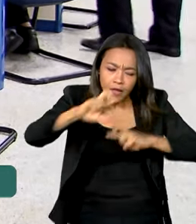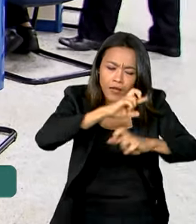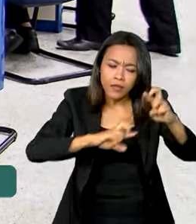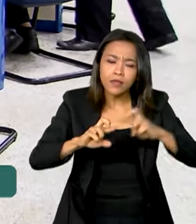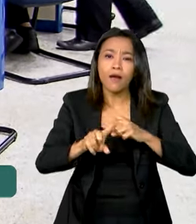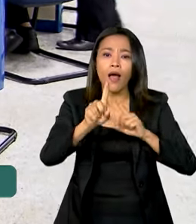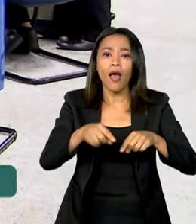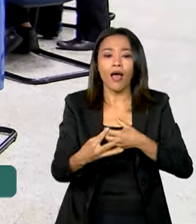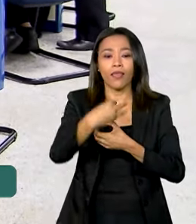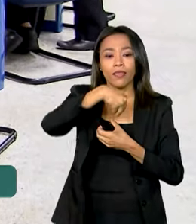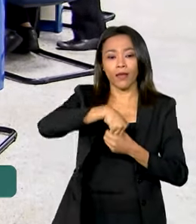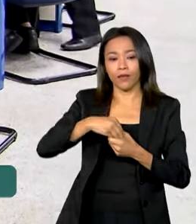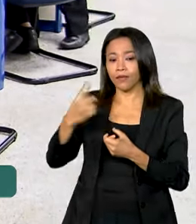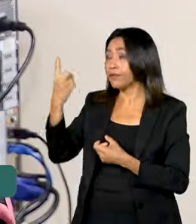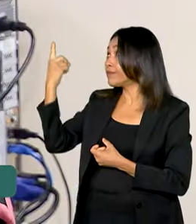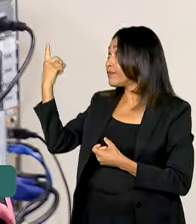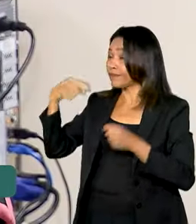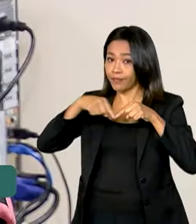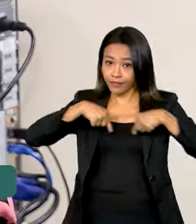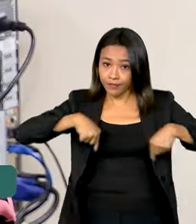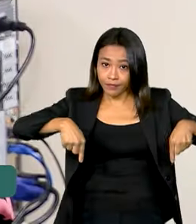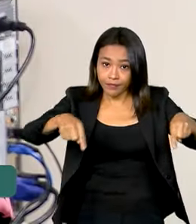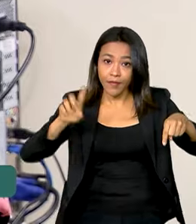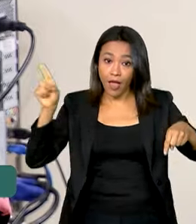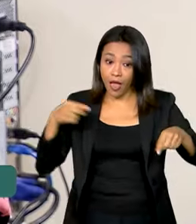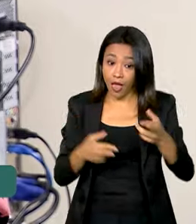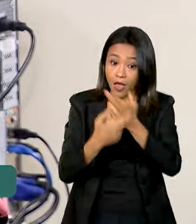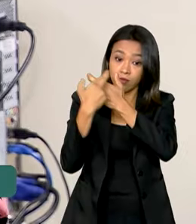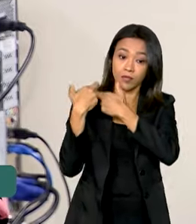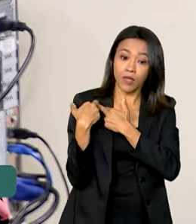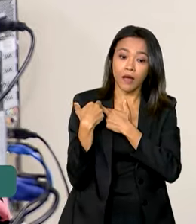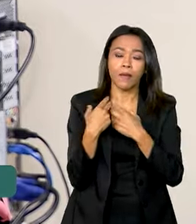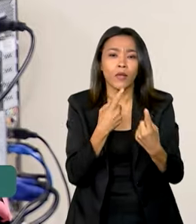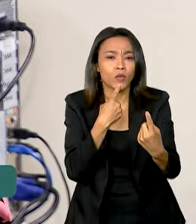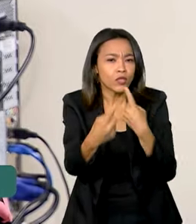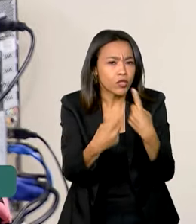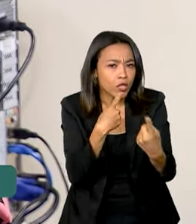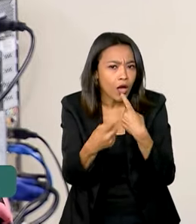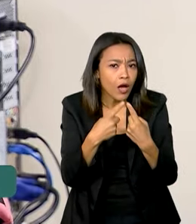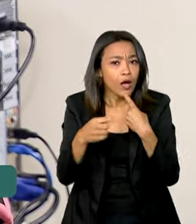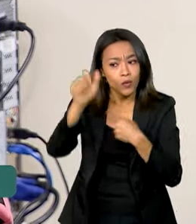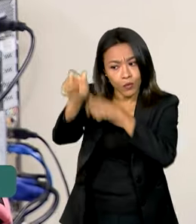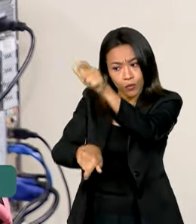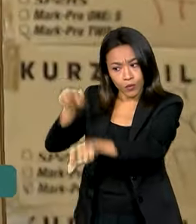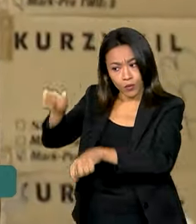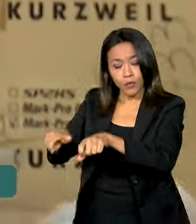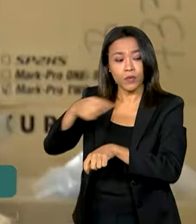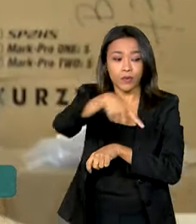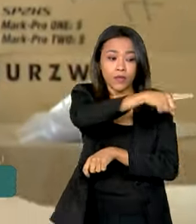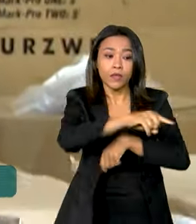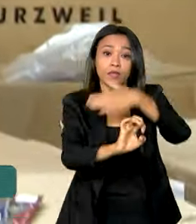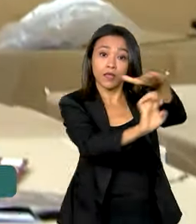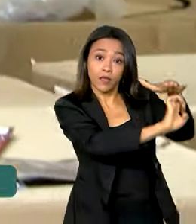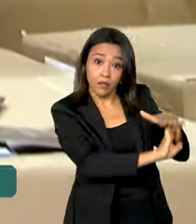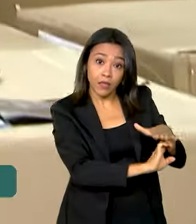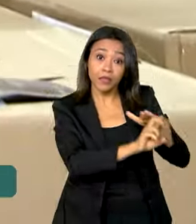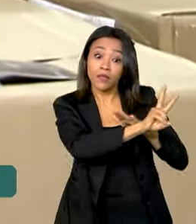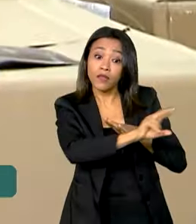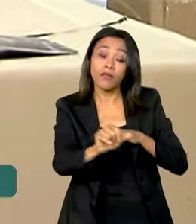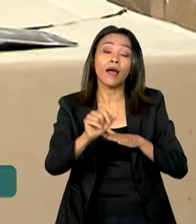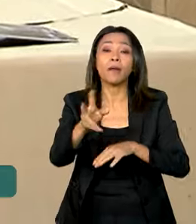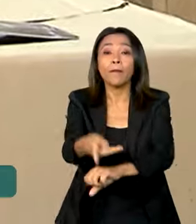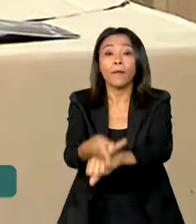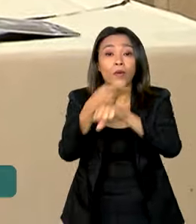chamado receita de consenso responsável pela interlocução entre contribuintes e agentes que passarão a procurar